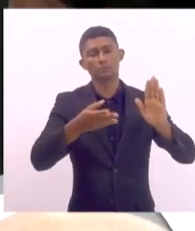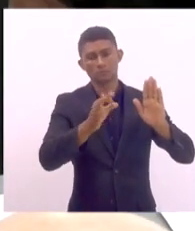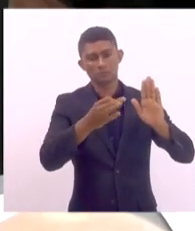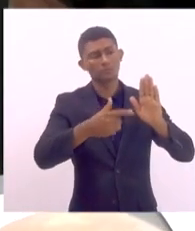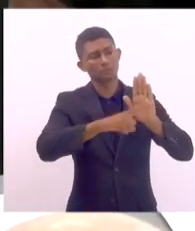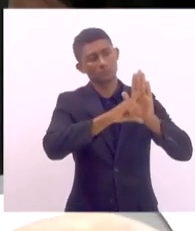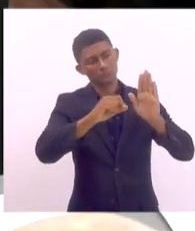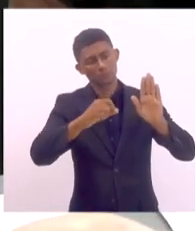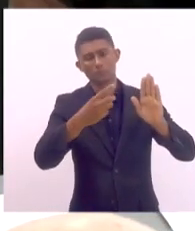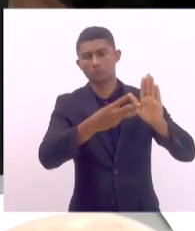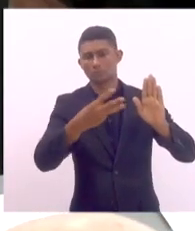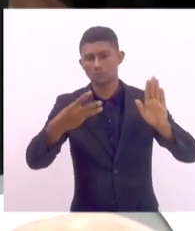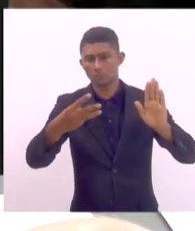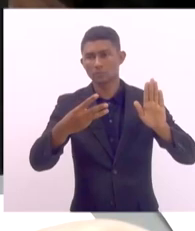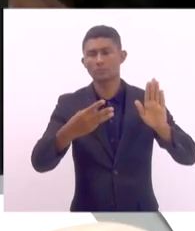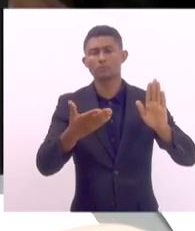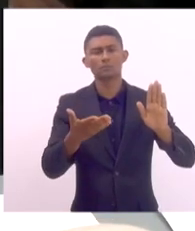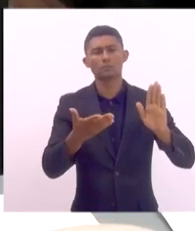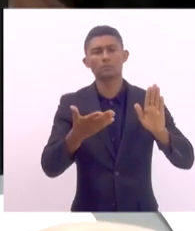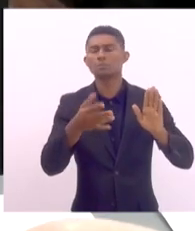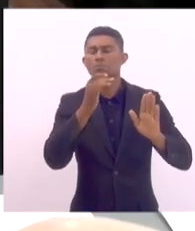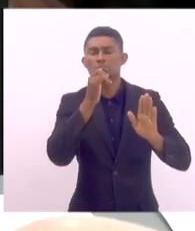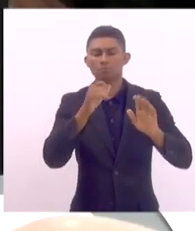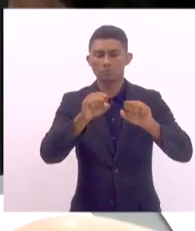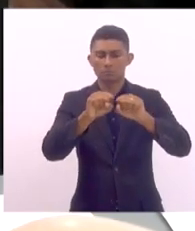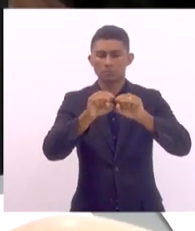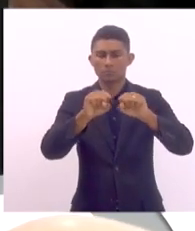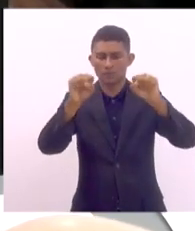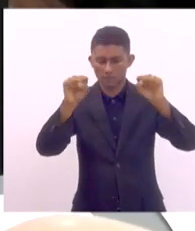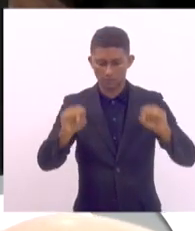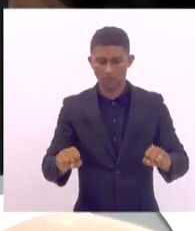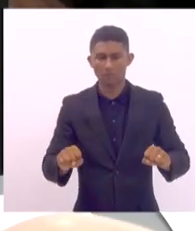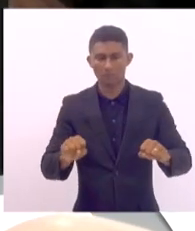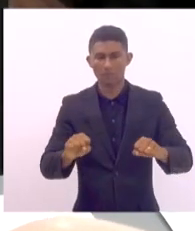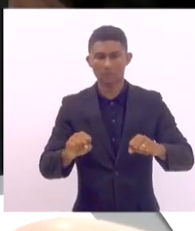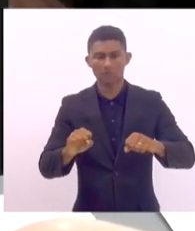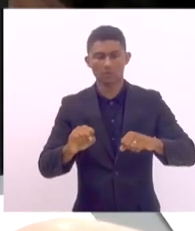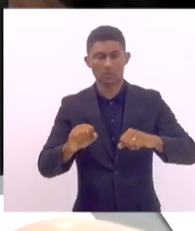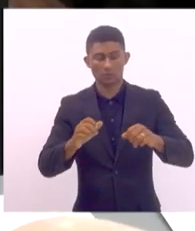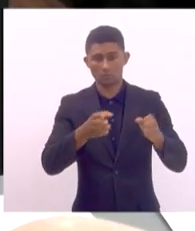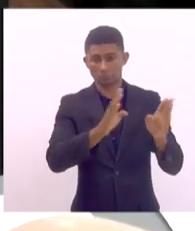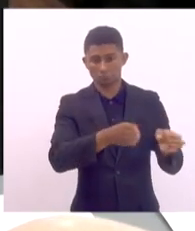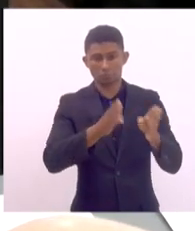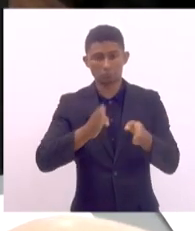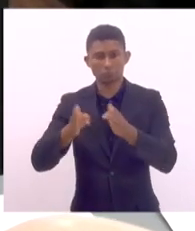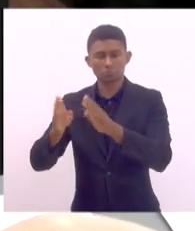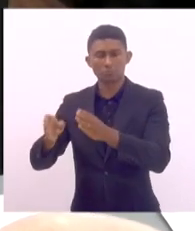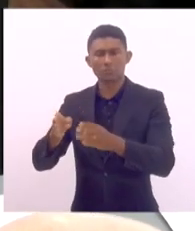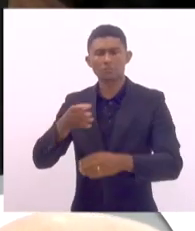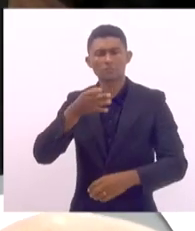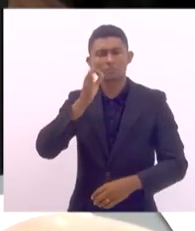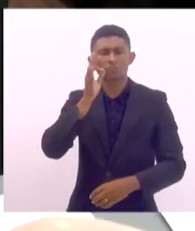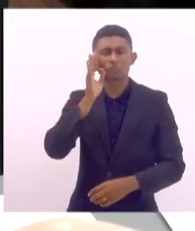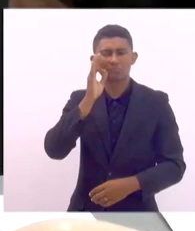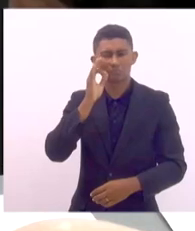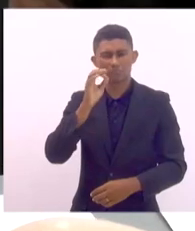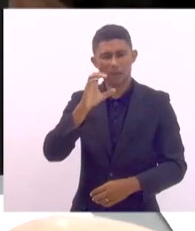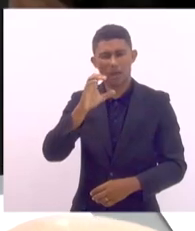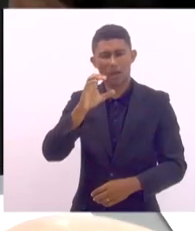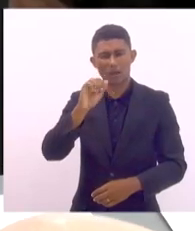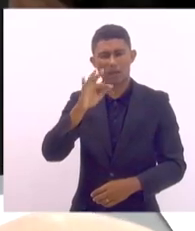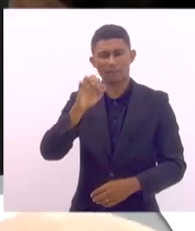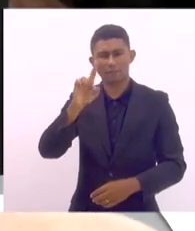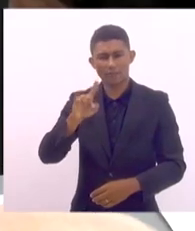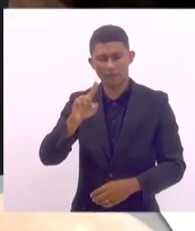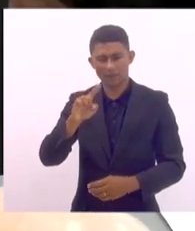33, quando enumera os sistemas de logística reversa, não fala de cápsula de café, mas a lei é de 2010. Mas fala